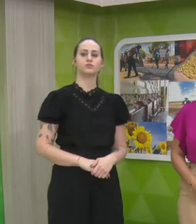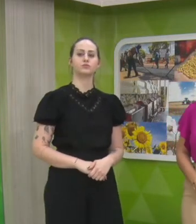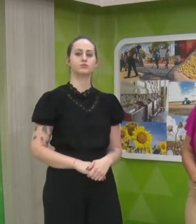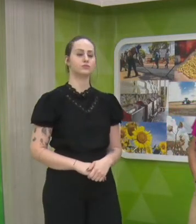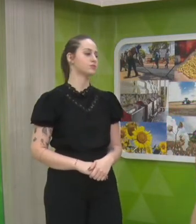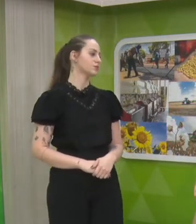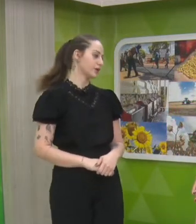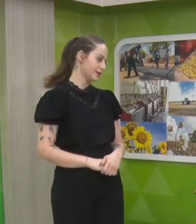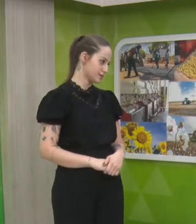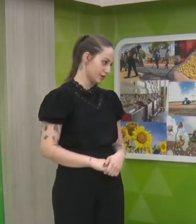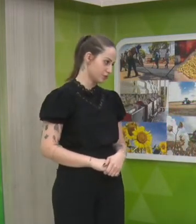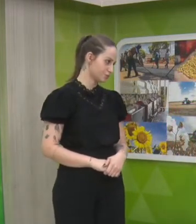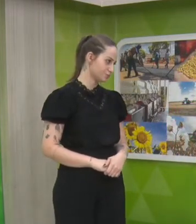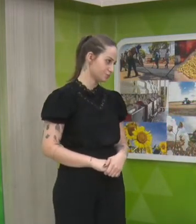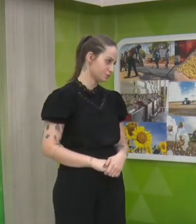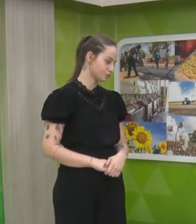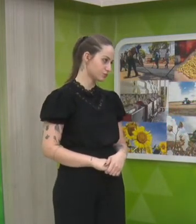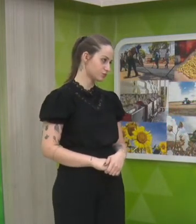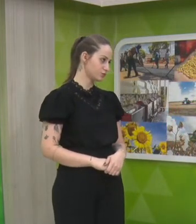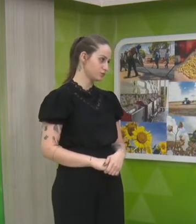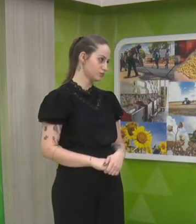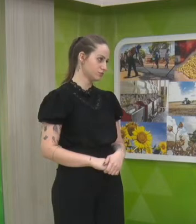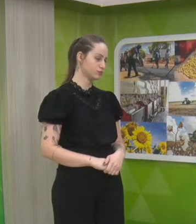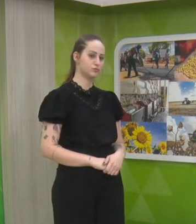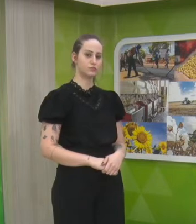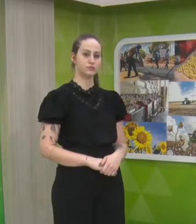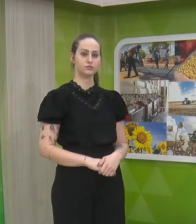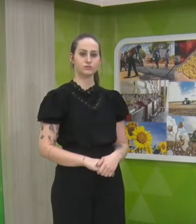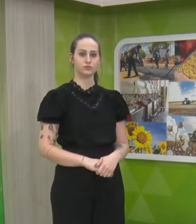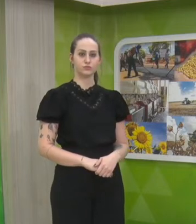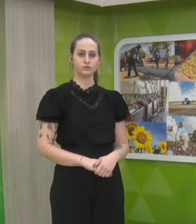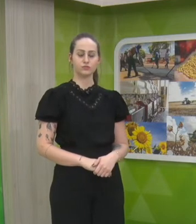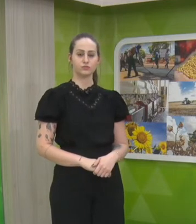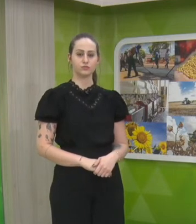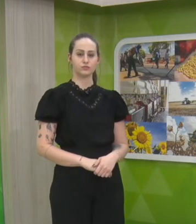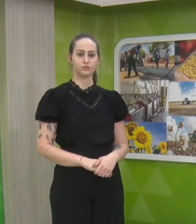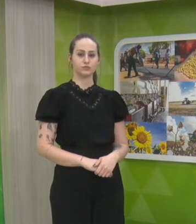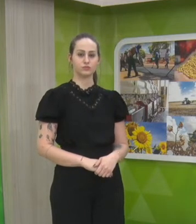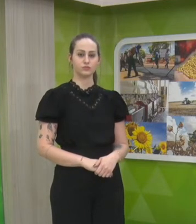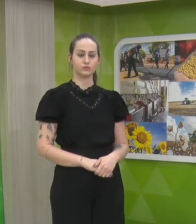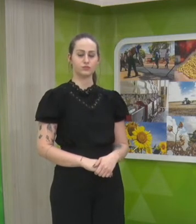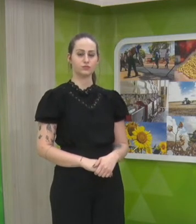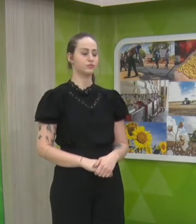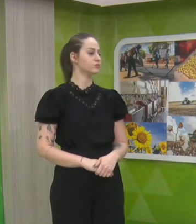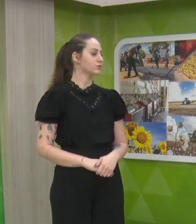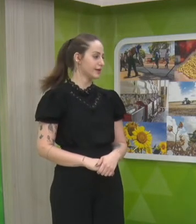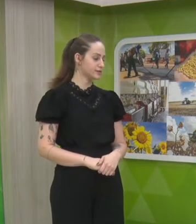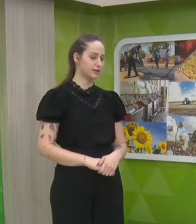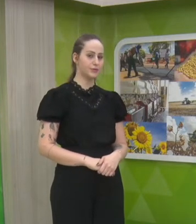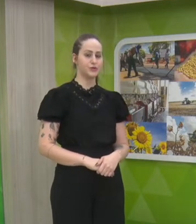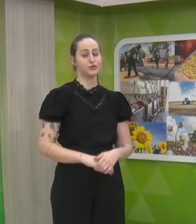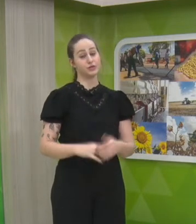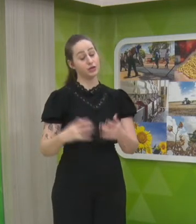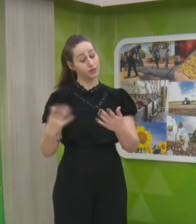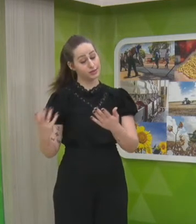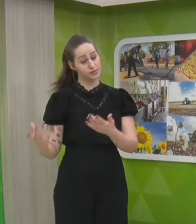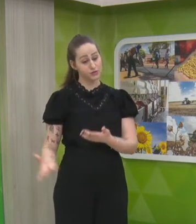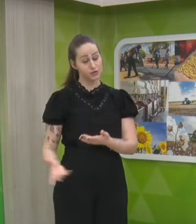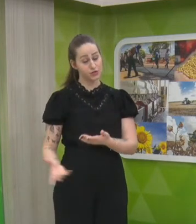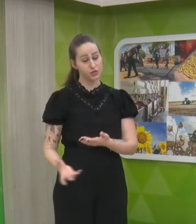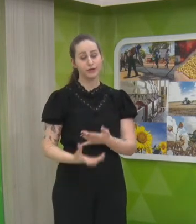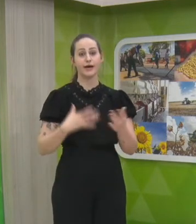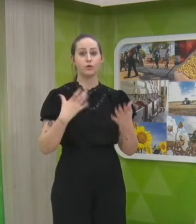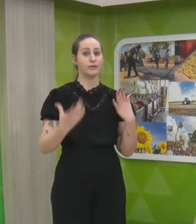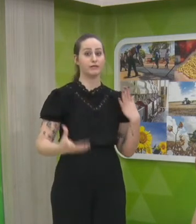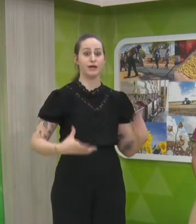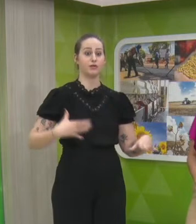essa instabilidade. Exato. Você tá conseguindo comentar aí, só que aqui não carrega pra gente fazer o sorteio. Exatamente. E se